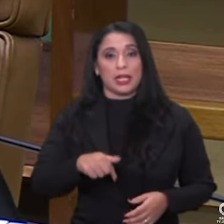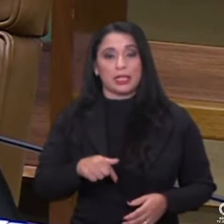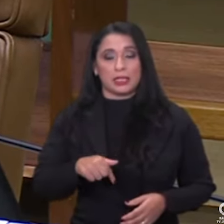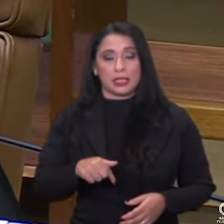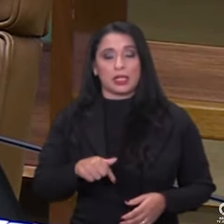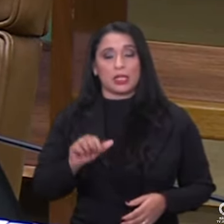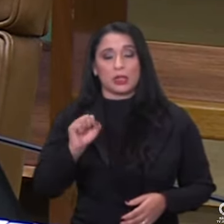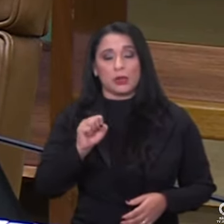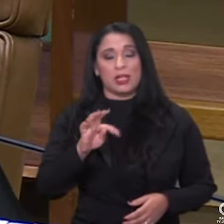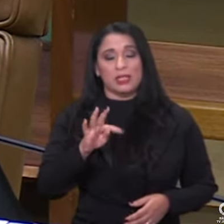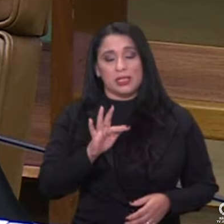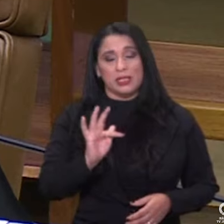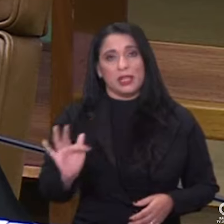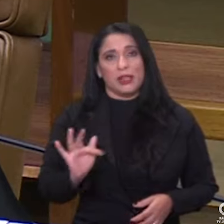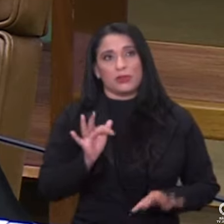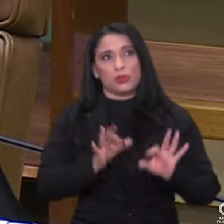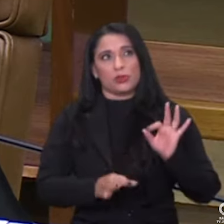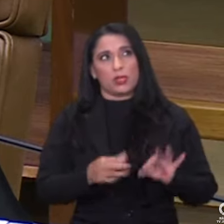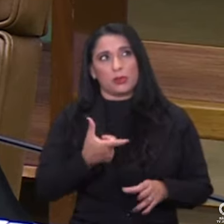em 2007,